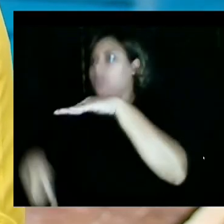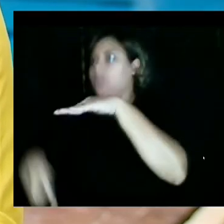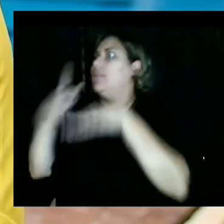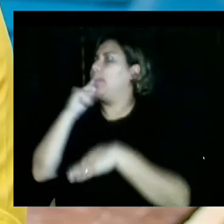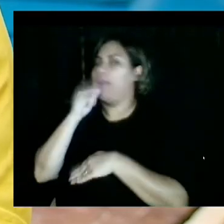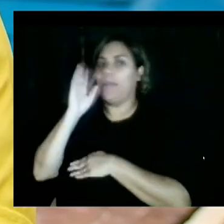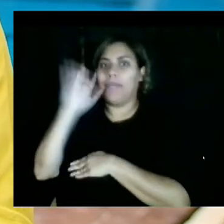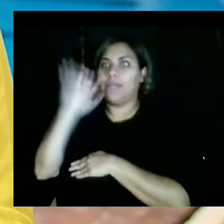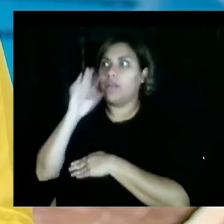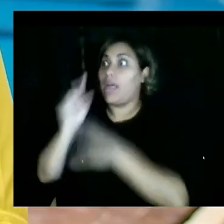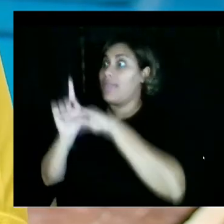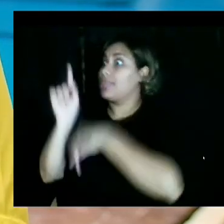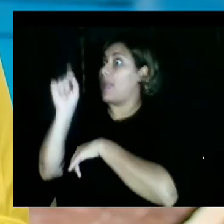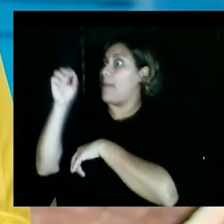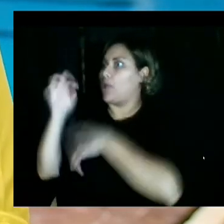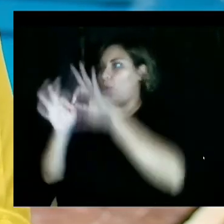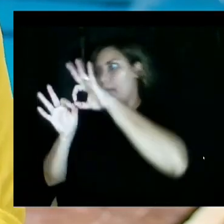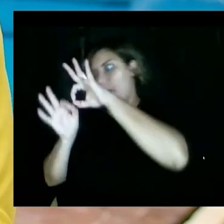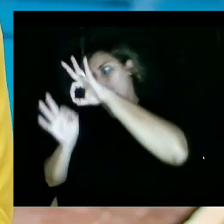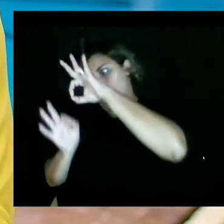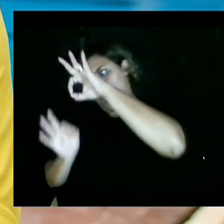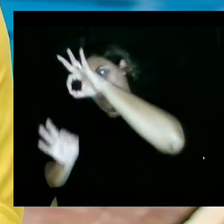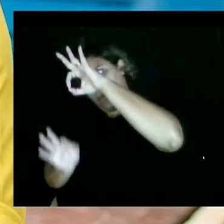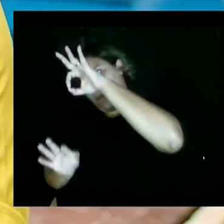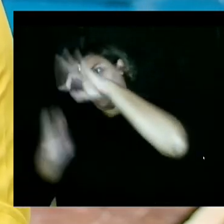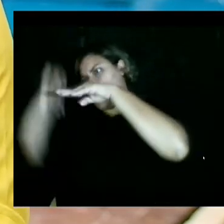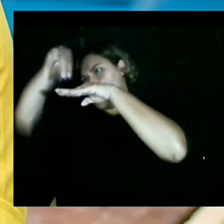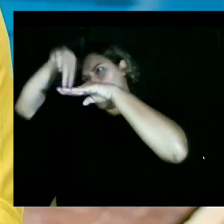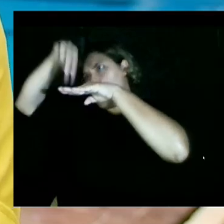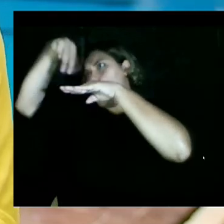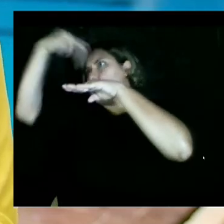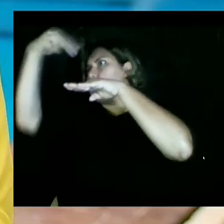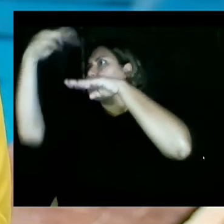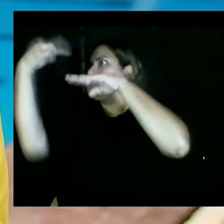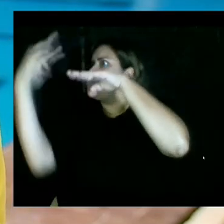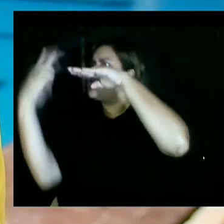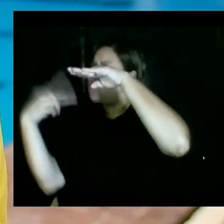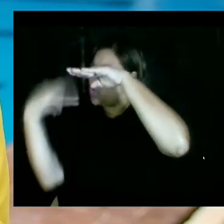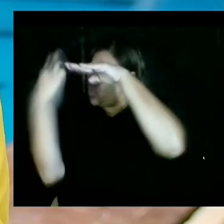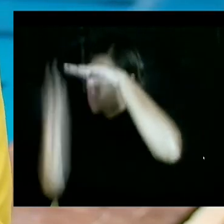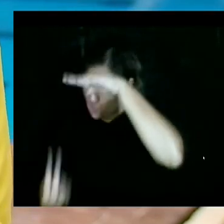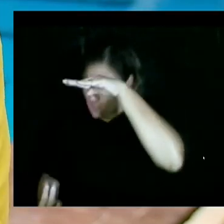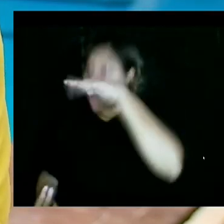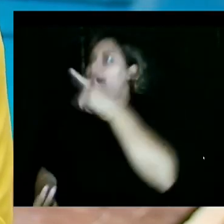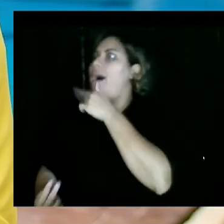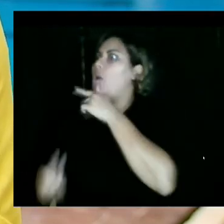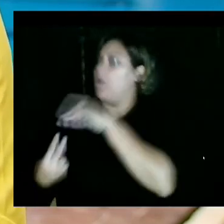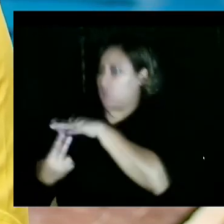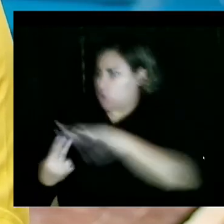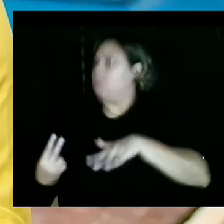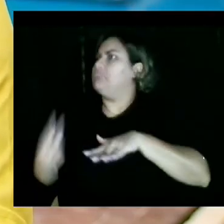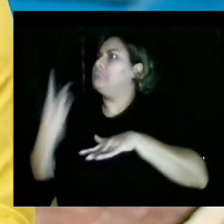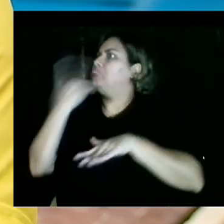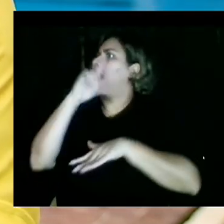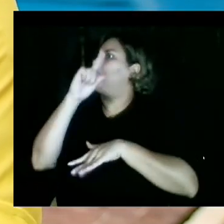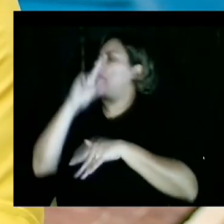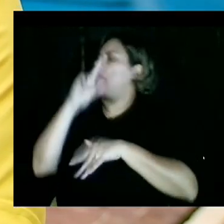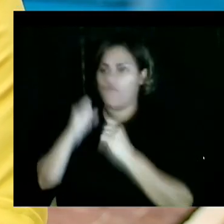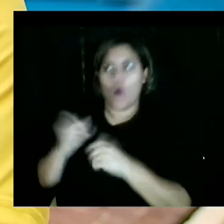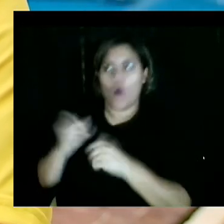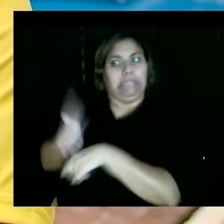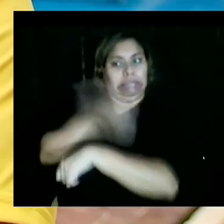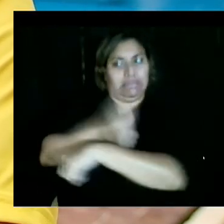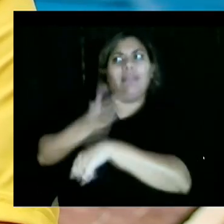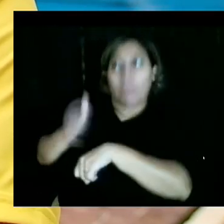metros e terminar com tamanha precisão a entrada na água. Então tem que trabalhar muito forte durante os treinamentos. Os atletas, eles